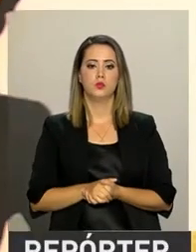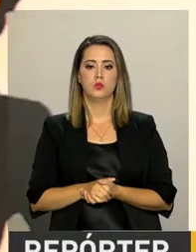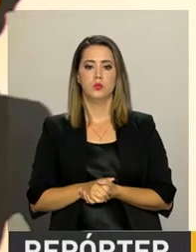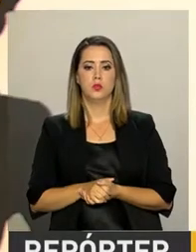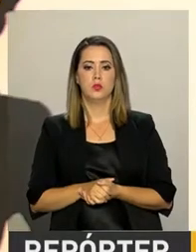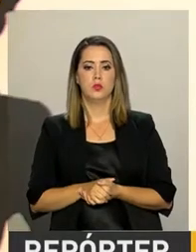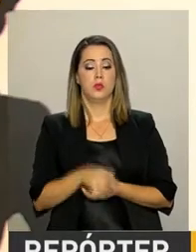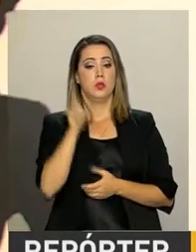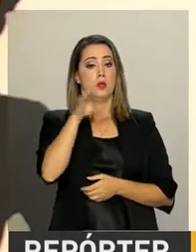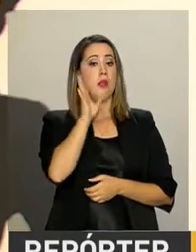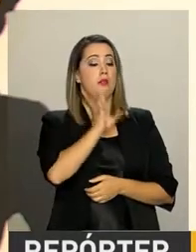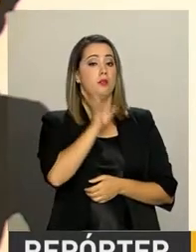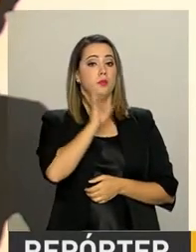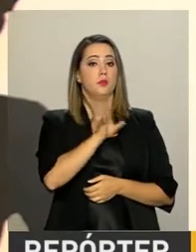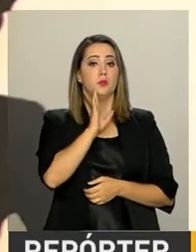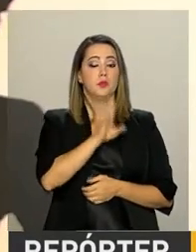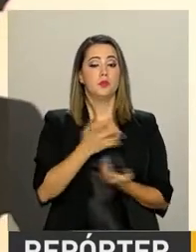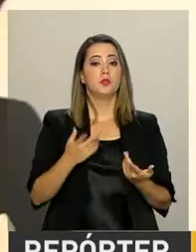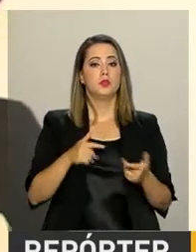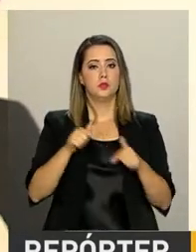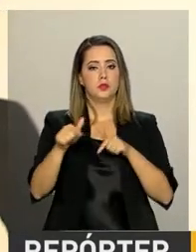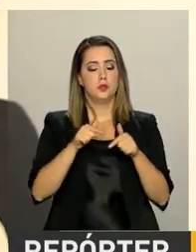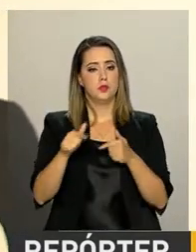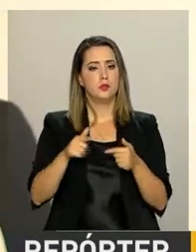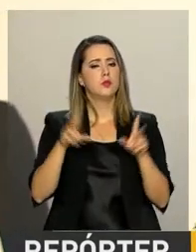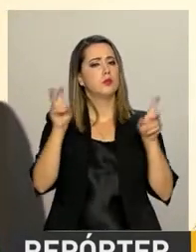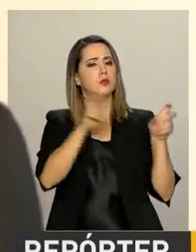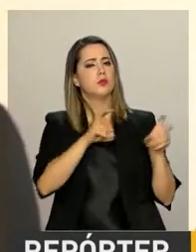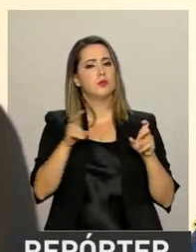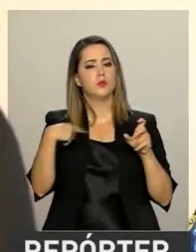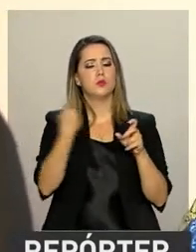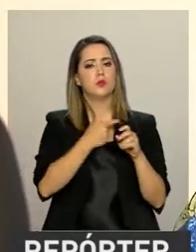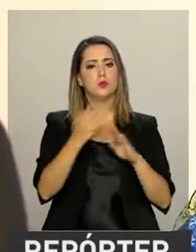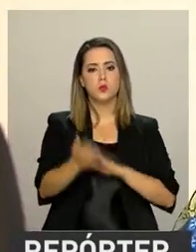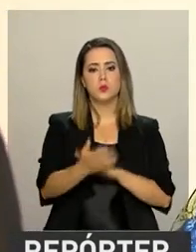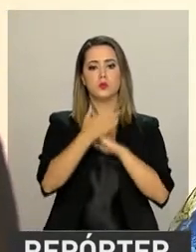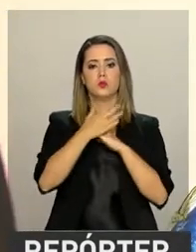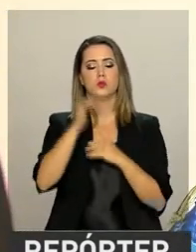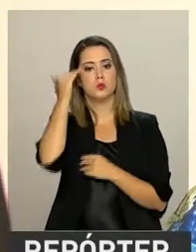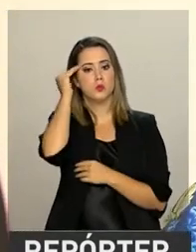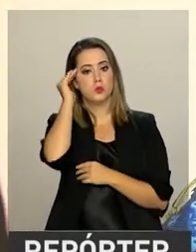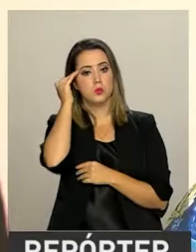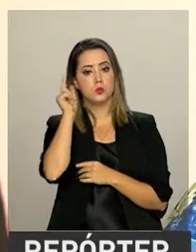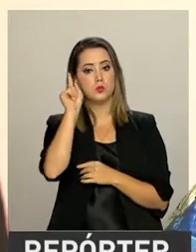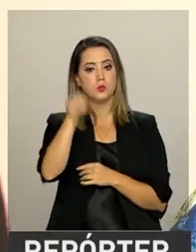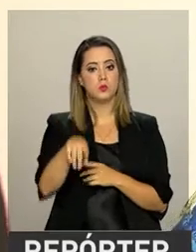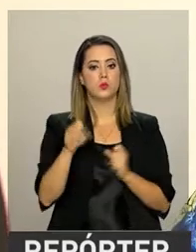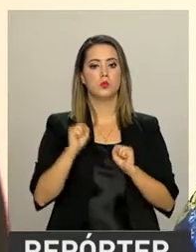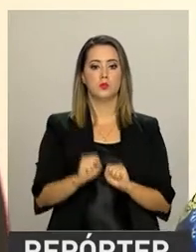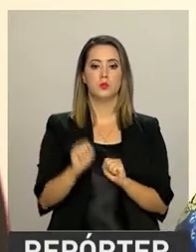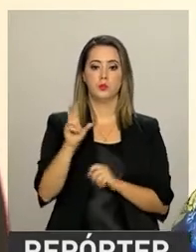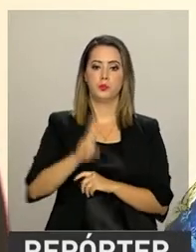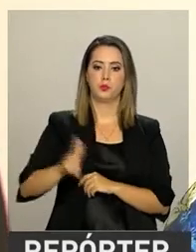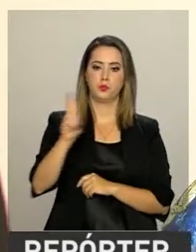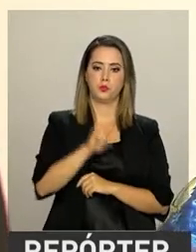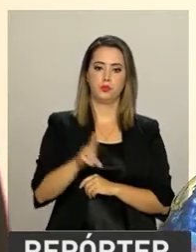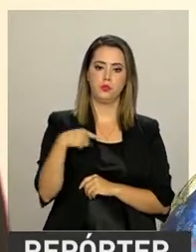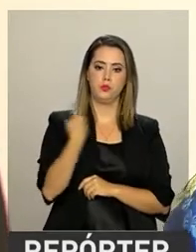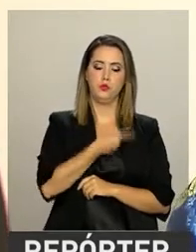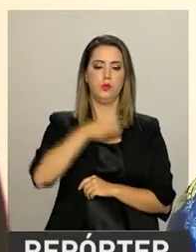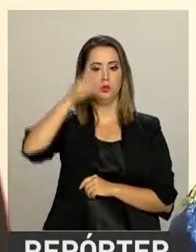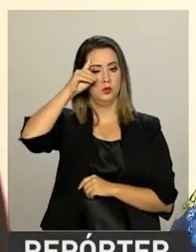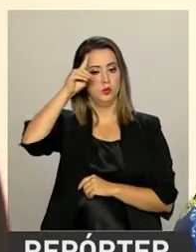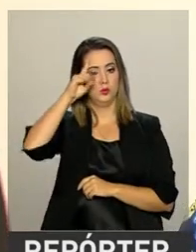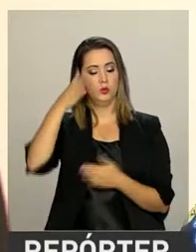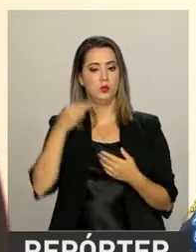legal a forma que eles abordam os assuntos, né? Nos ajudando a compreender as coisas que a gente pode utilizar no nosso dia a dia,